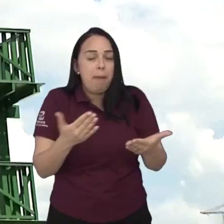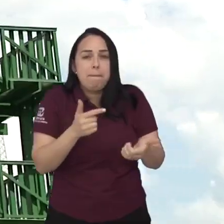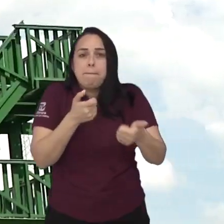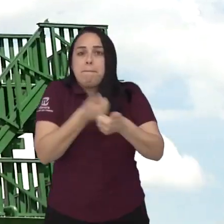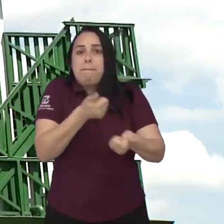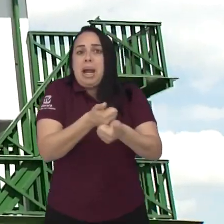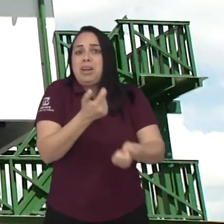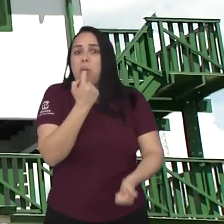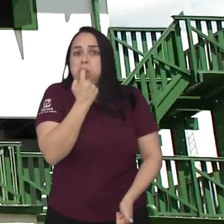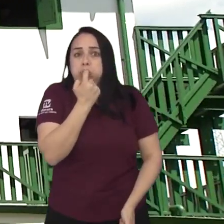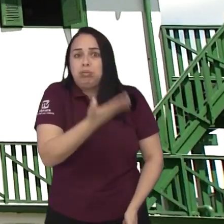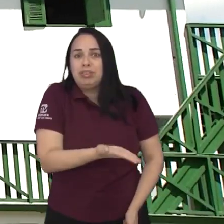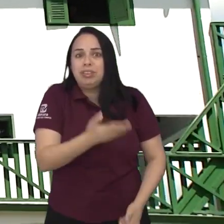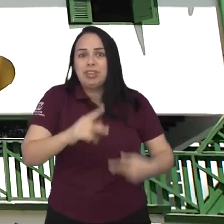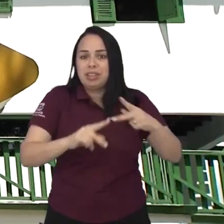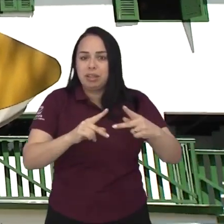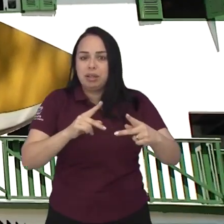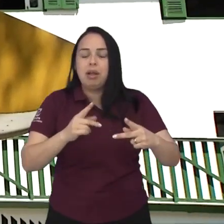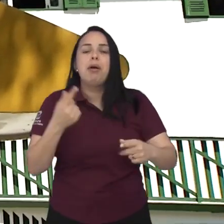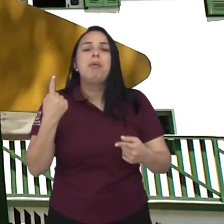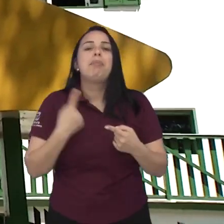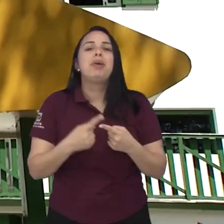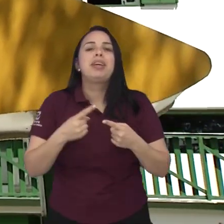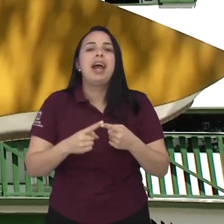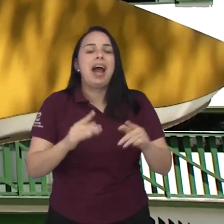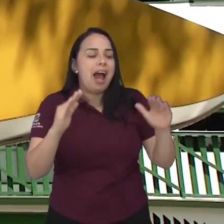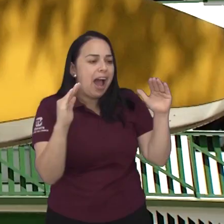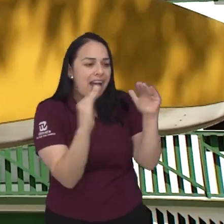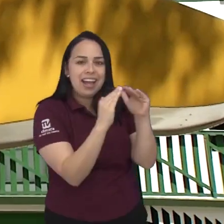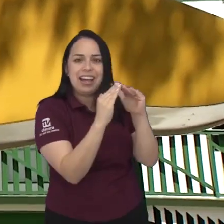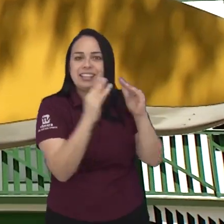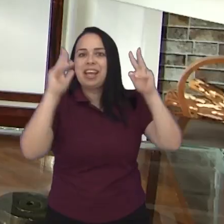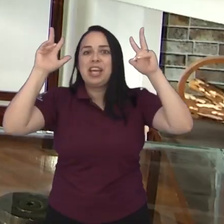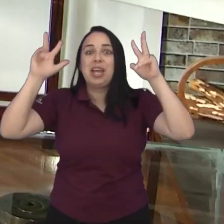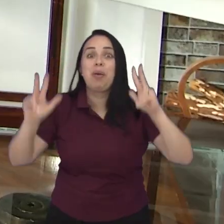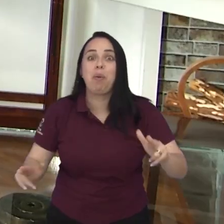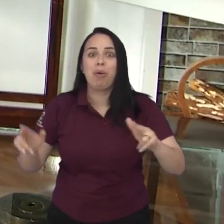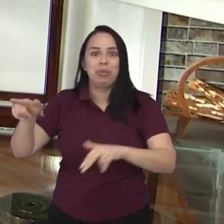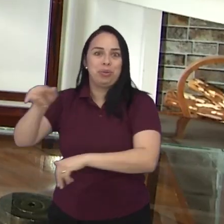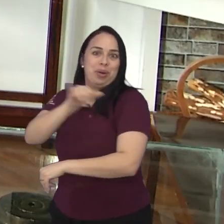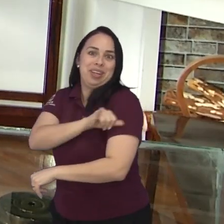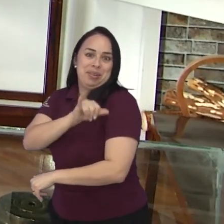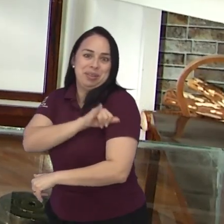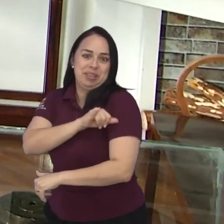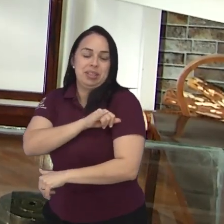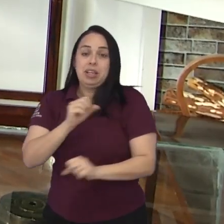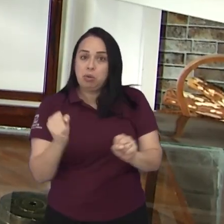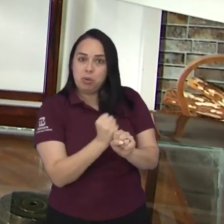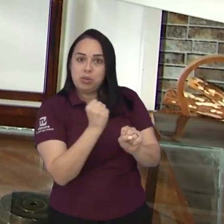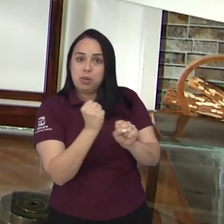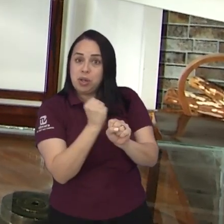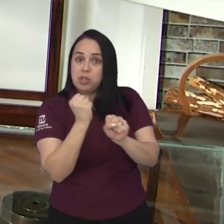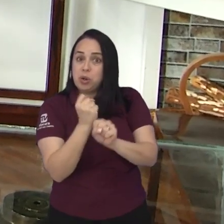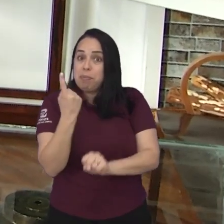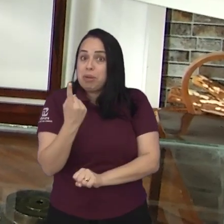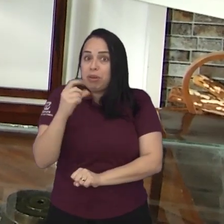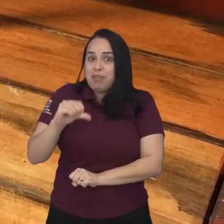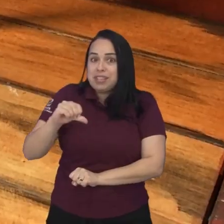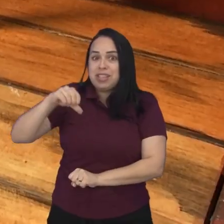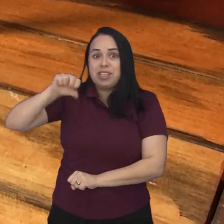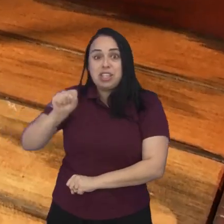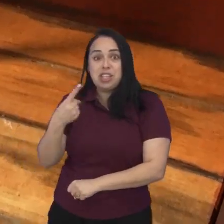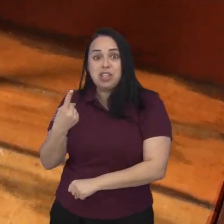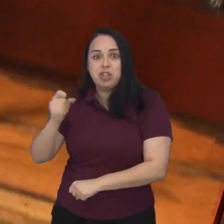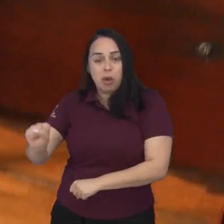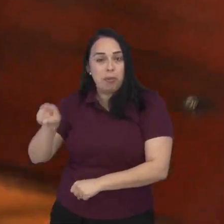Campos. É que a cidade acaba de ganhar uma réplica da Encantada, casa construída em 1918